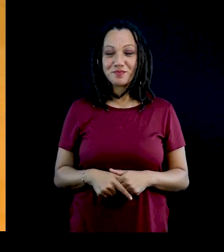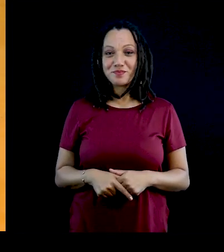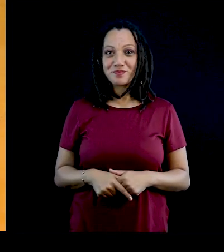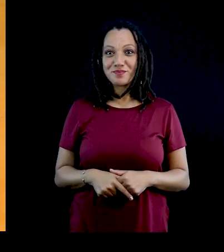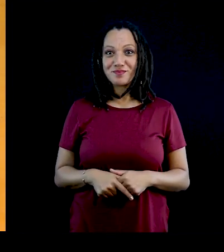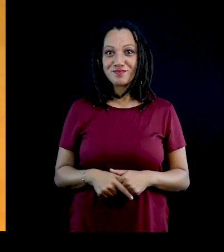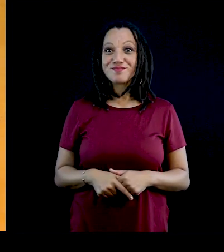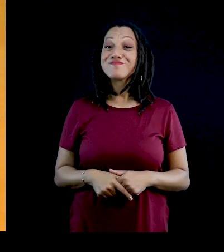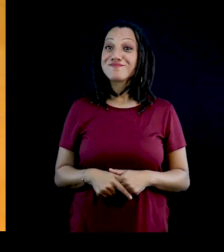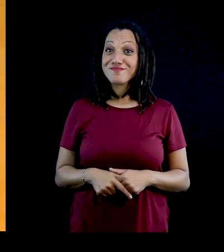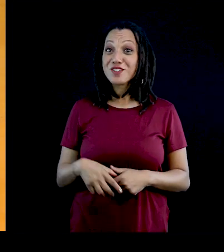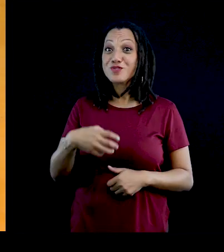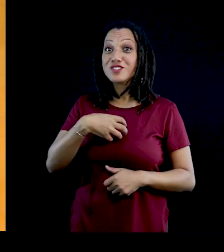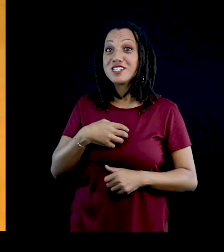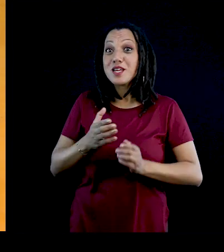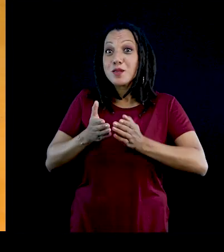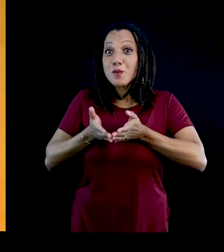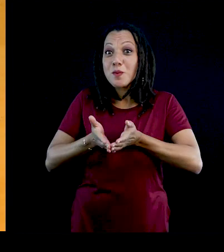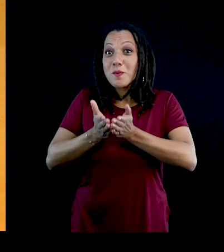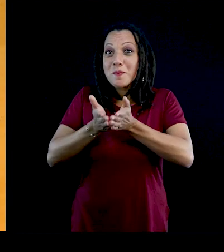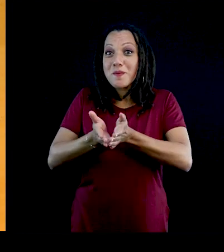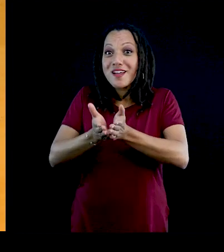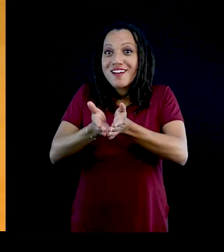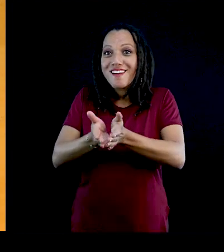Um chapéu em forma de barco.